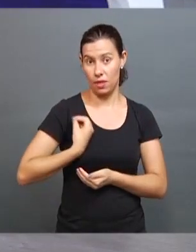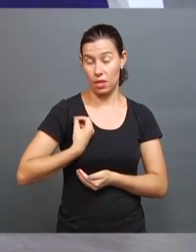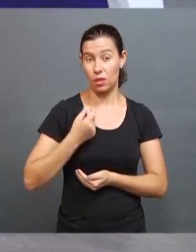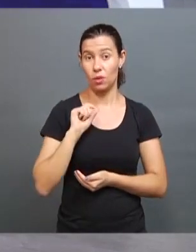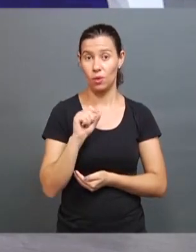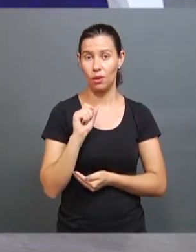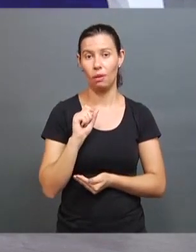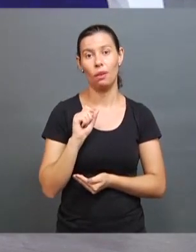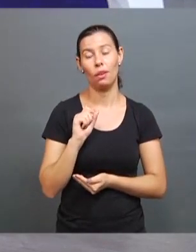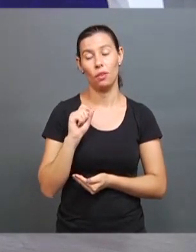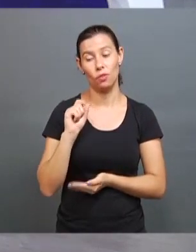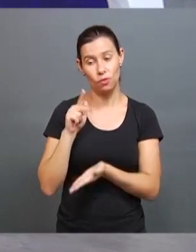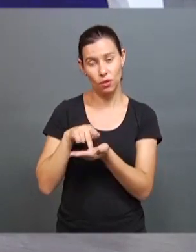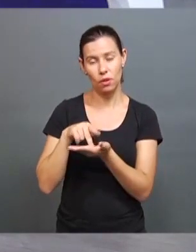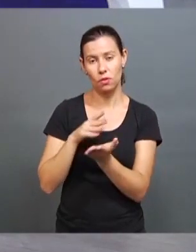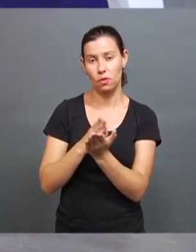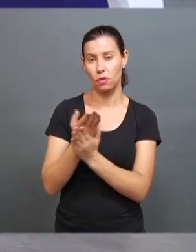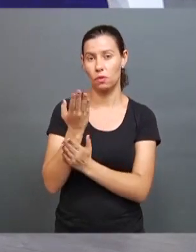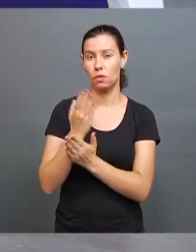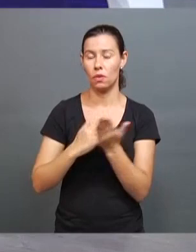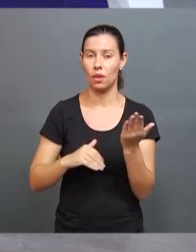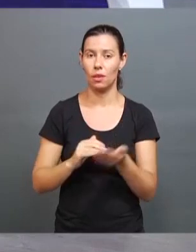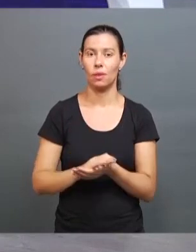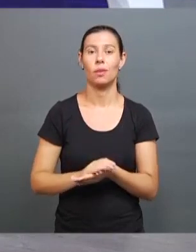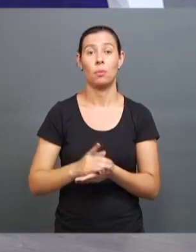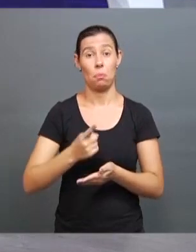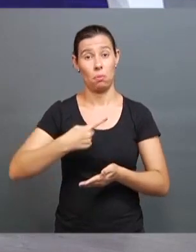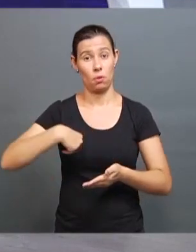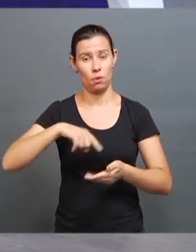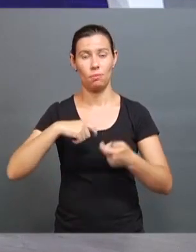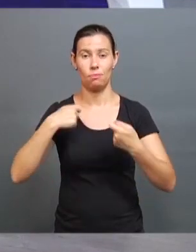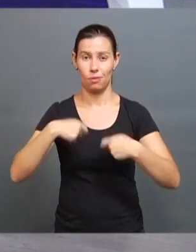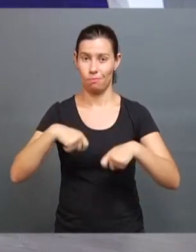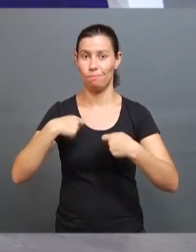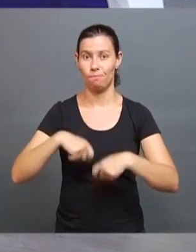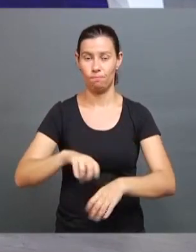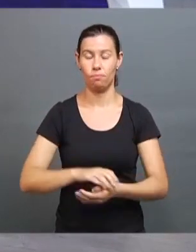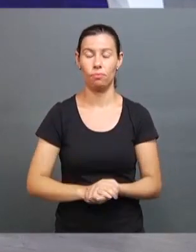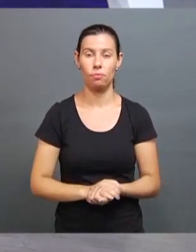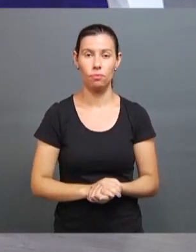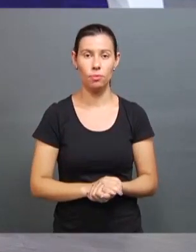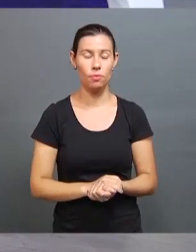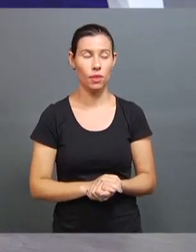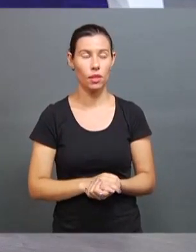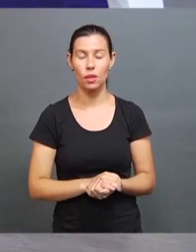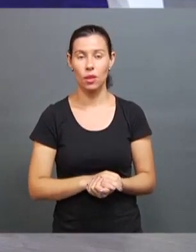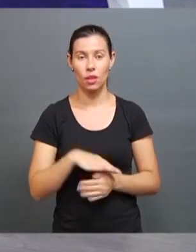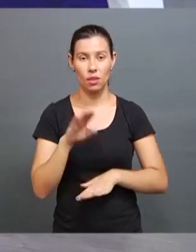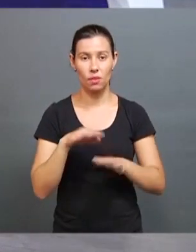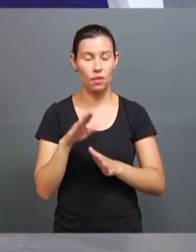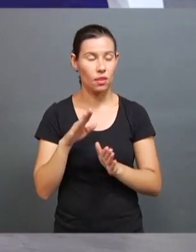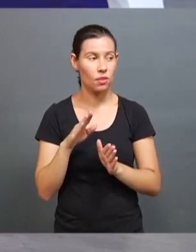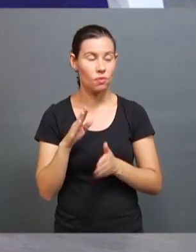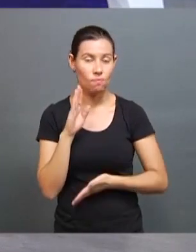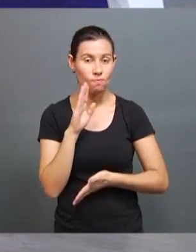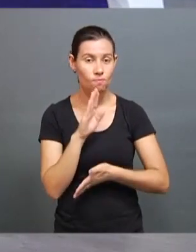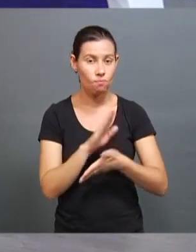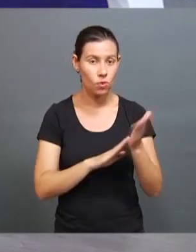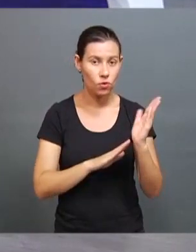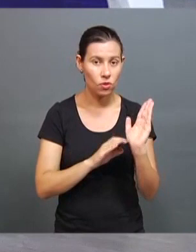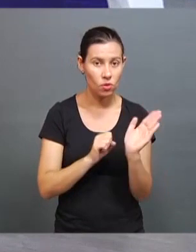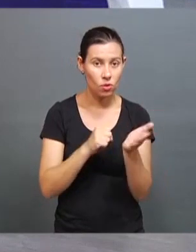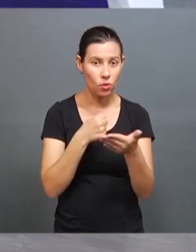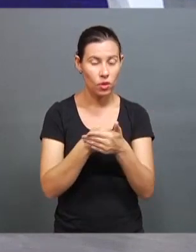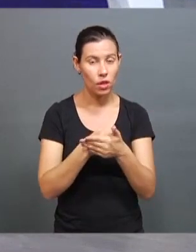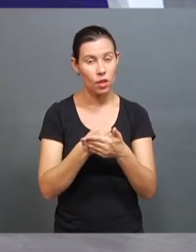mais chata, mas é a que é a necessária. Eu não posso fugir para o mundo da internet. Eu não posso fugir para o mundo do